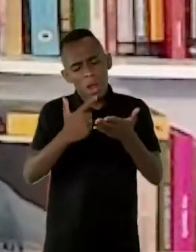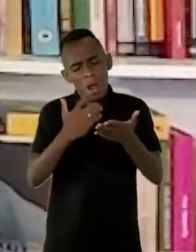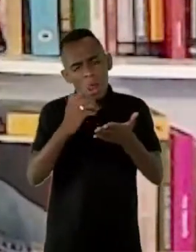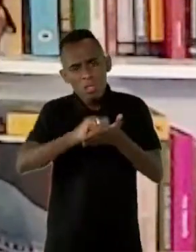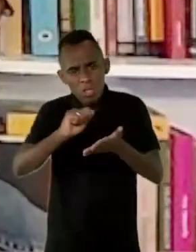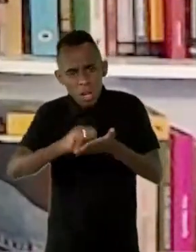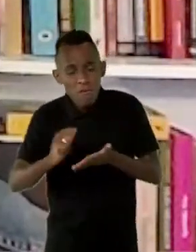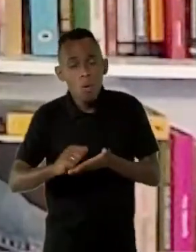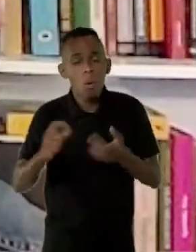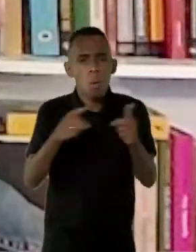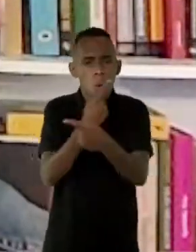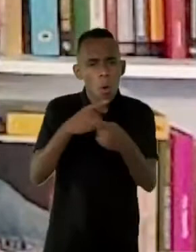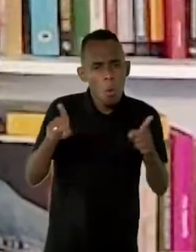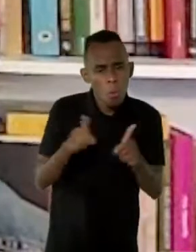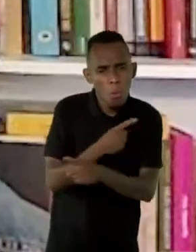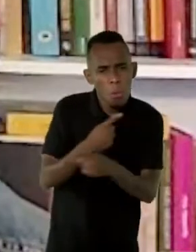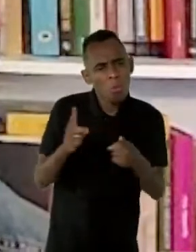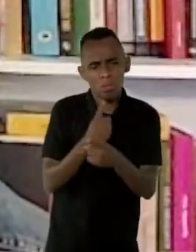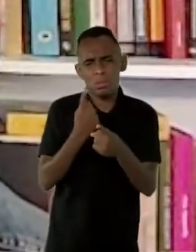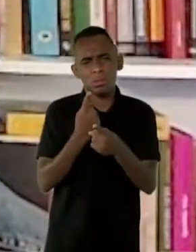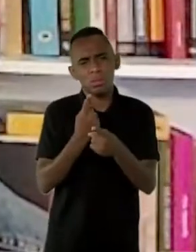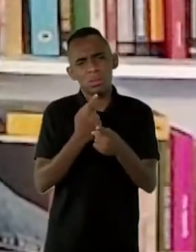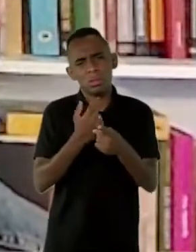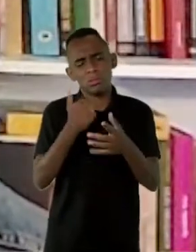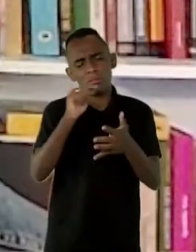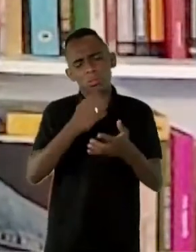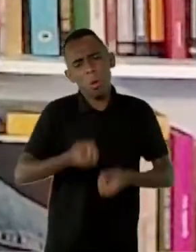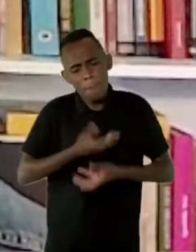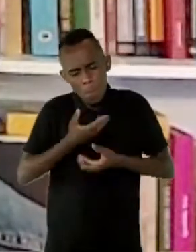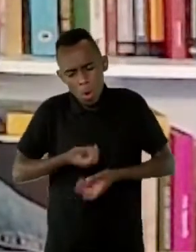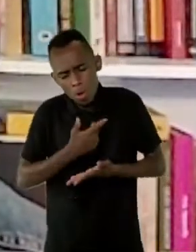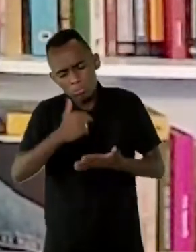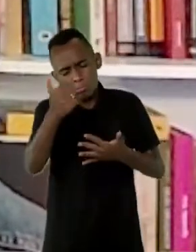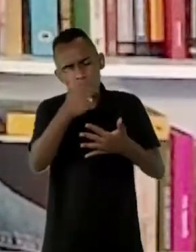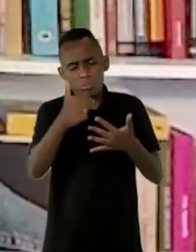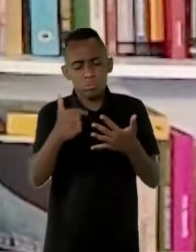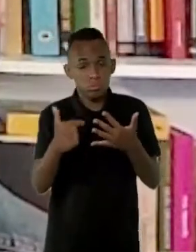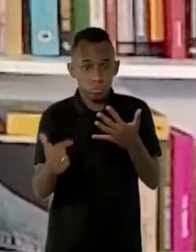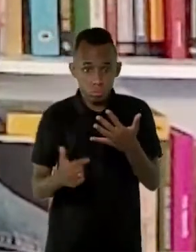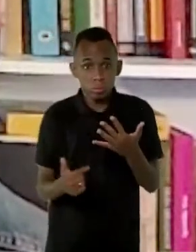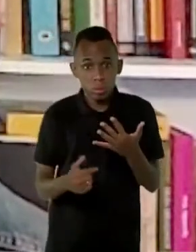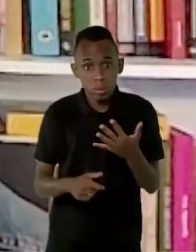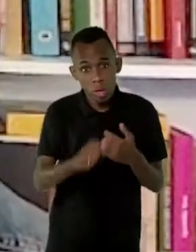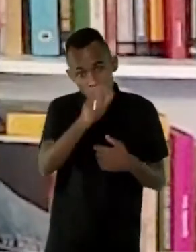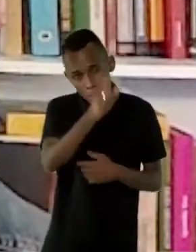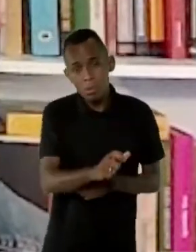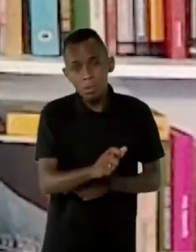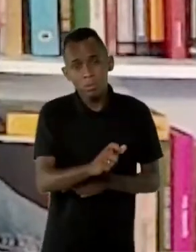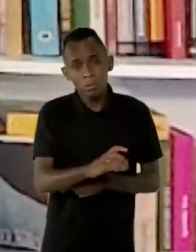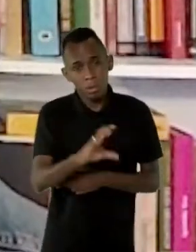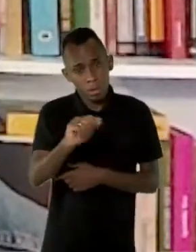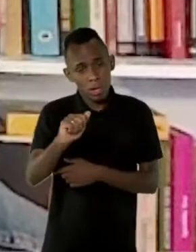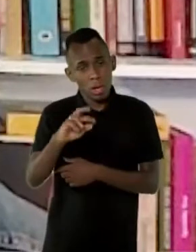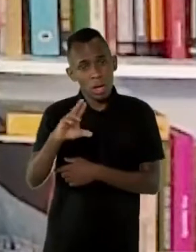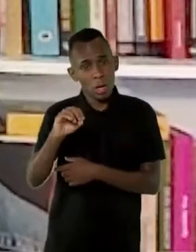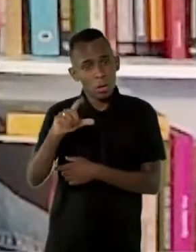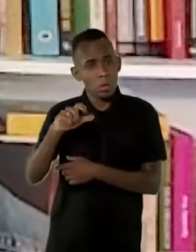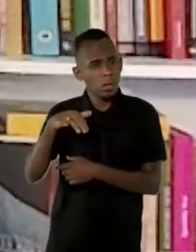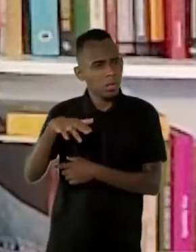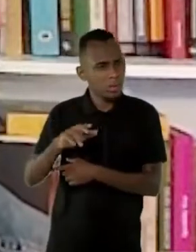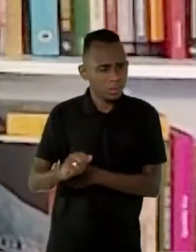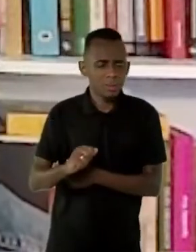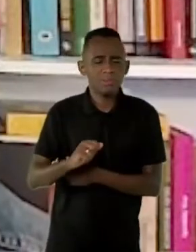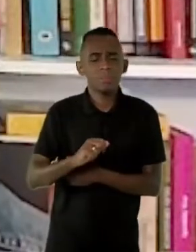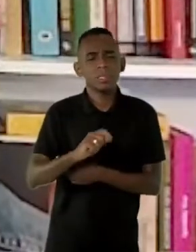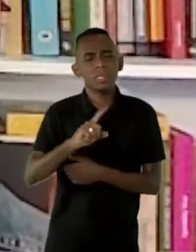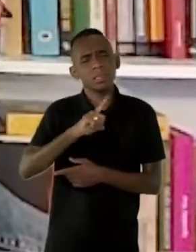aforismo, provérbios e poesia. Então a Carolina tem assim um material muito